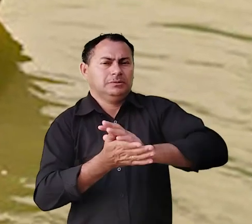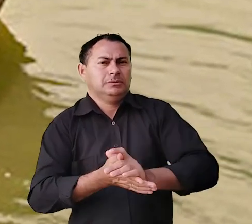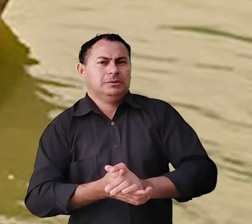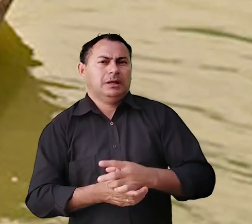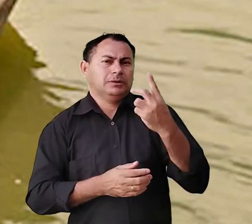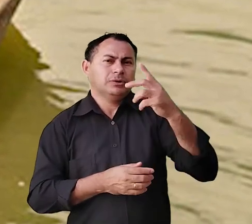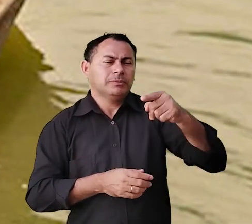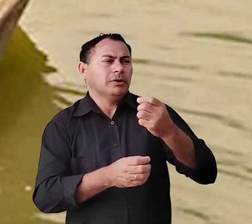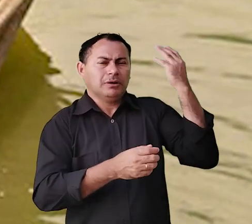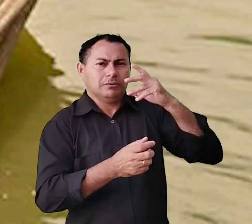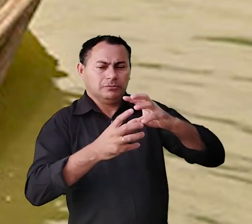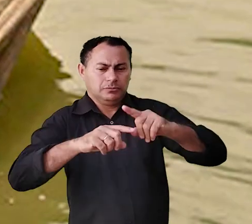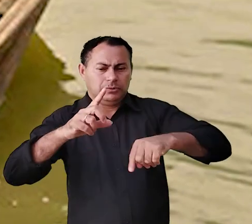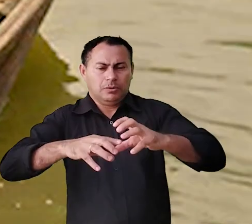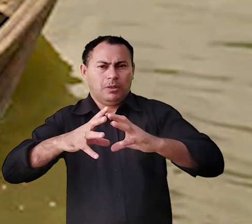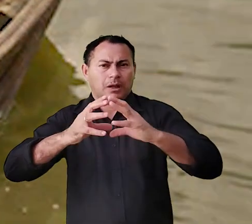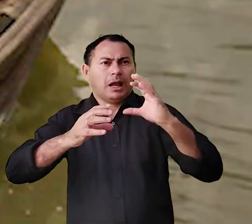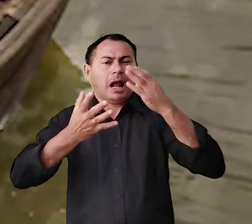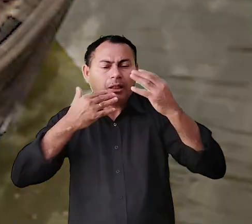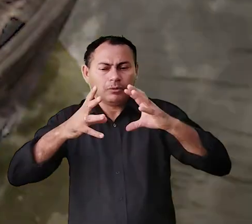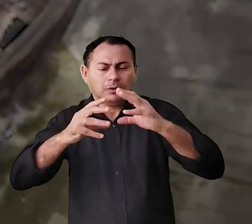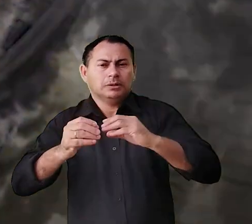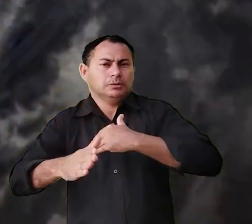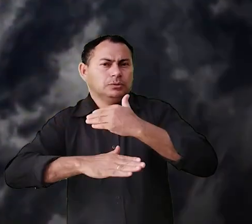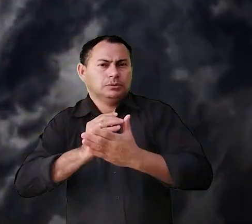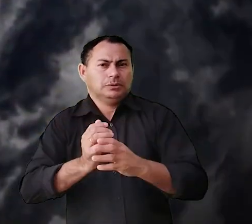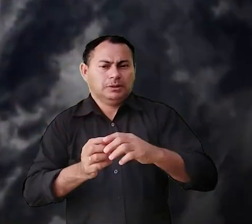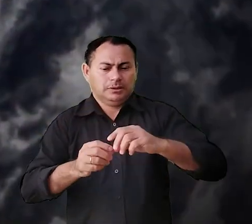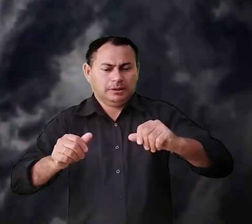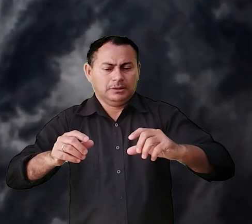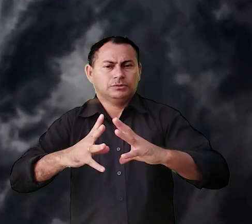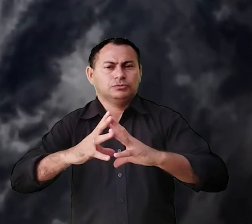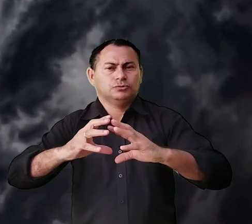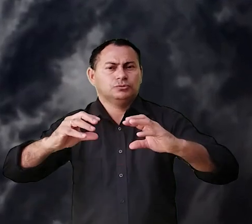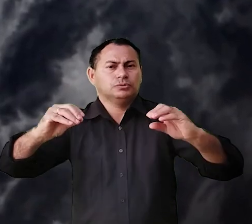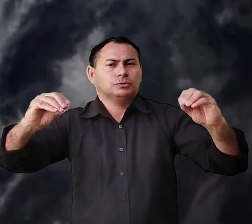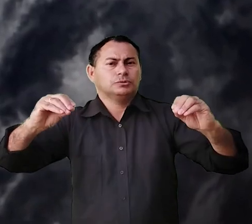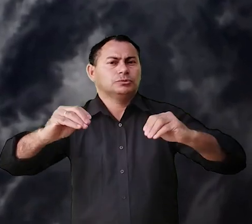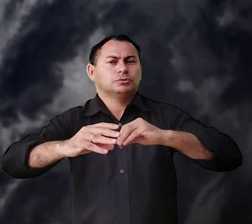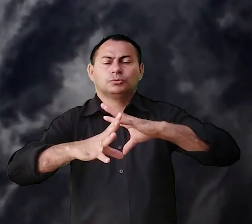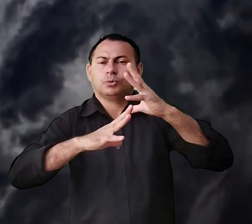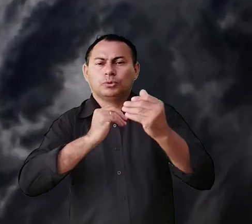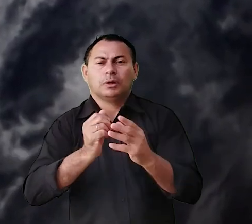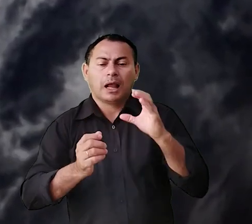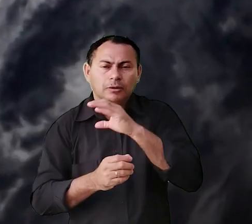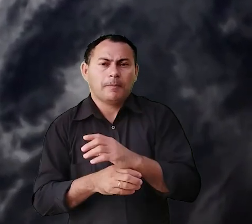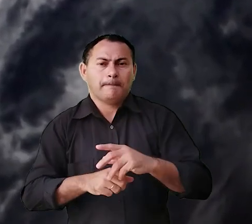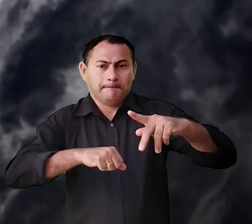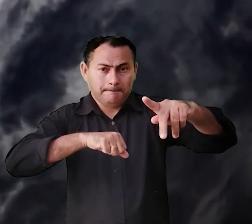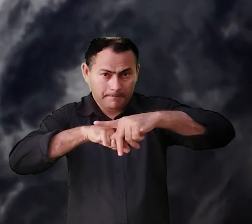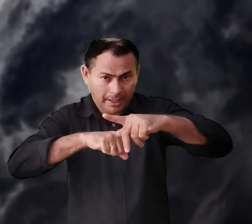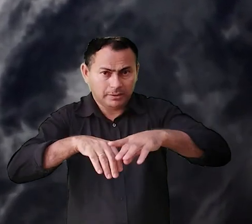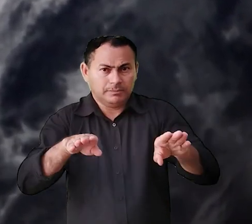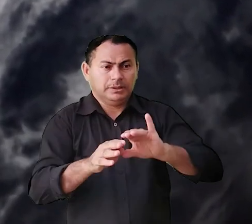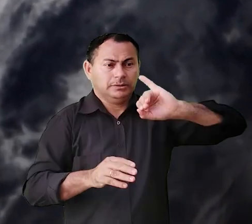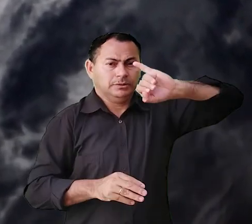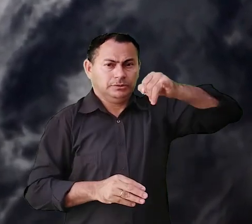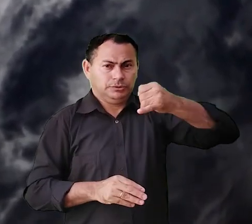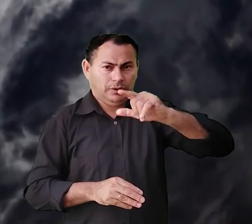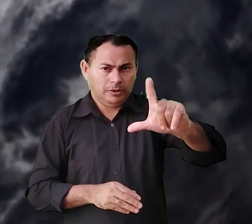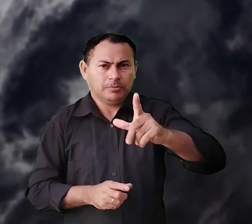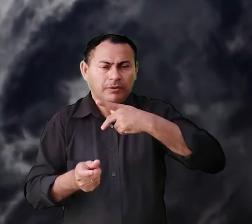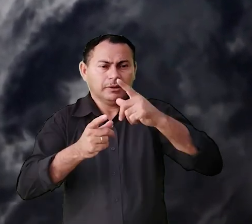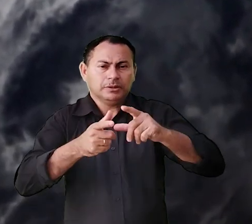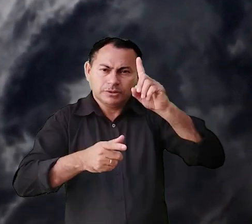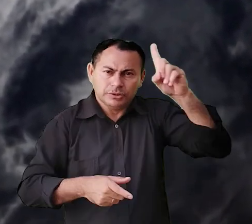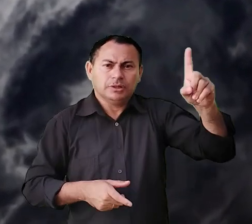serão desfeitos pelo calor, e a terra e tudo que nela há será desnudada. Pedro e Joel chamam esse